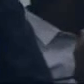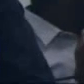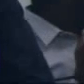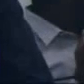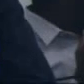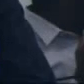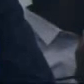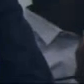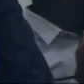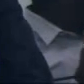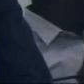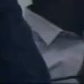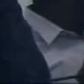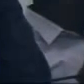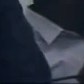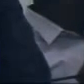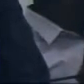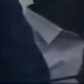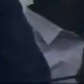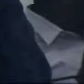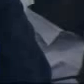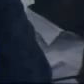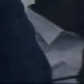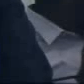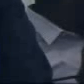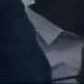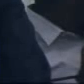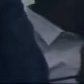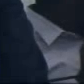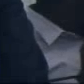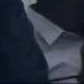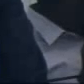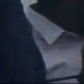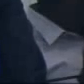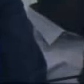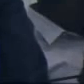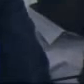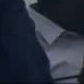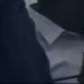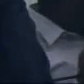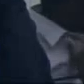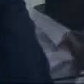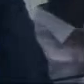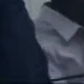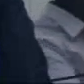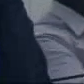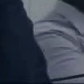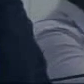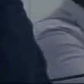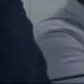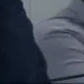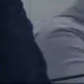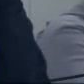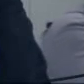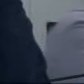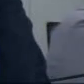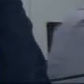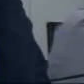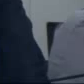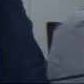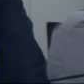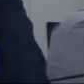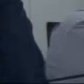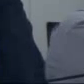houve uma queda de um raio nessa árvore. Ela está em alto risco e ela está do lado de uma